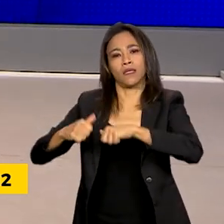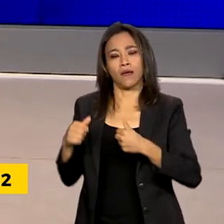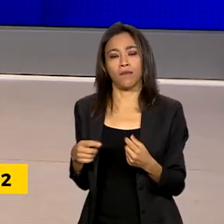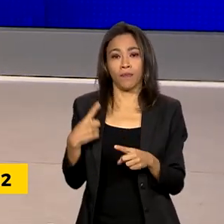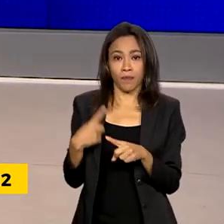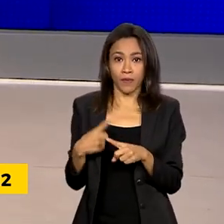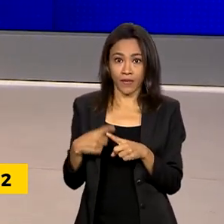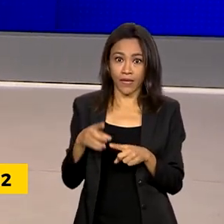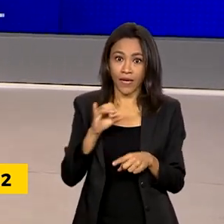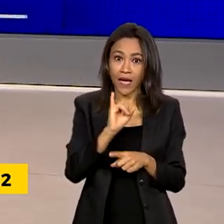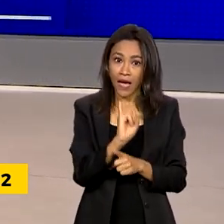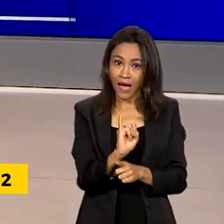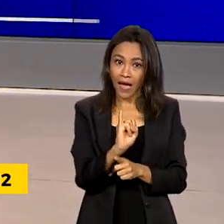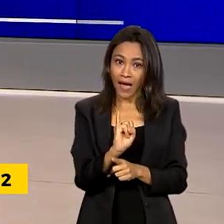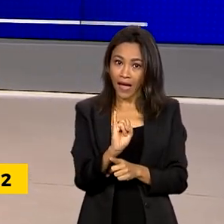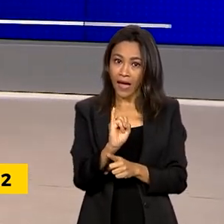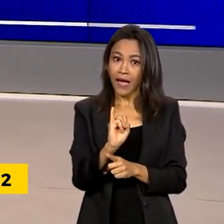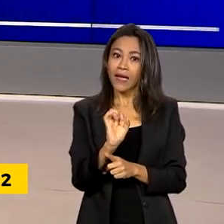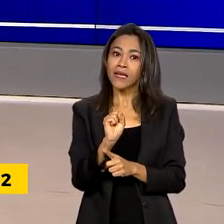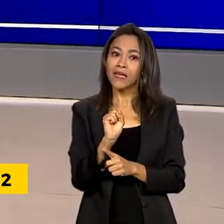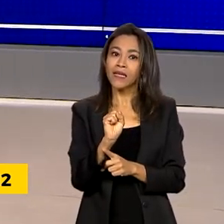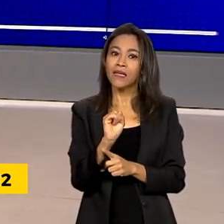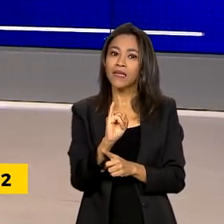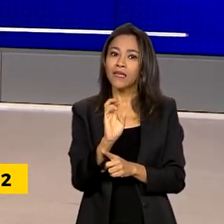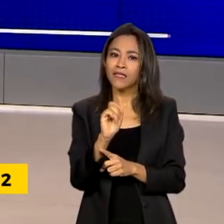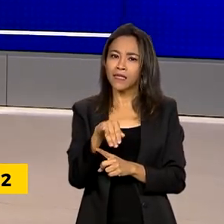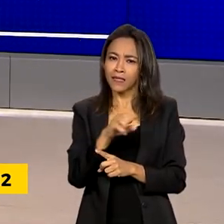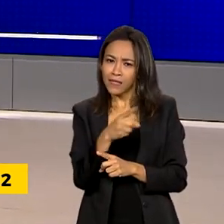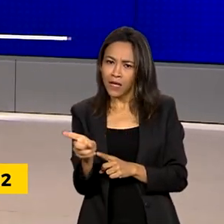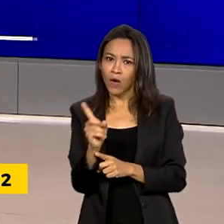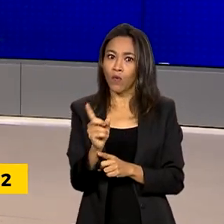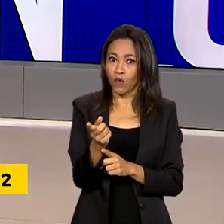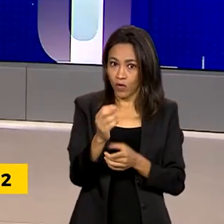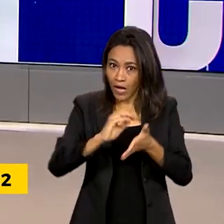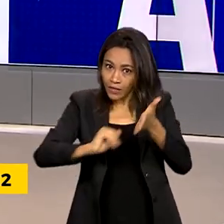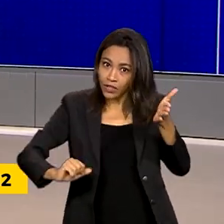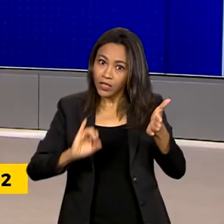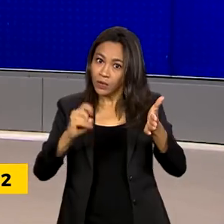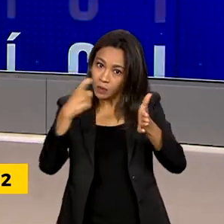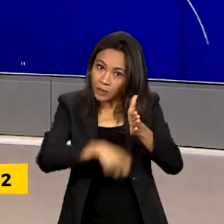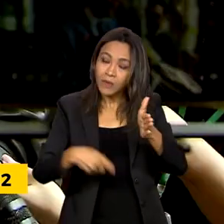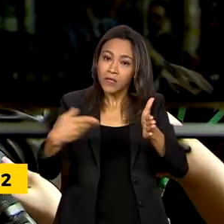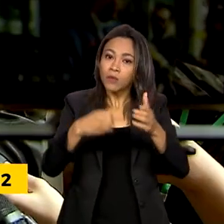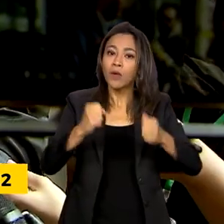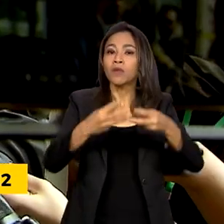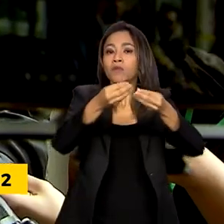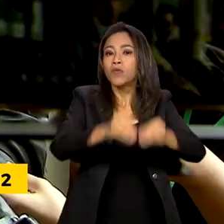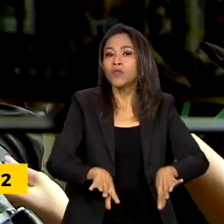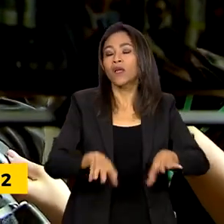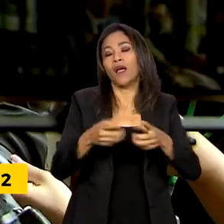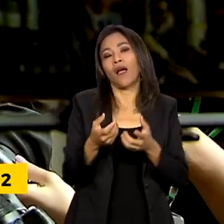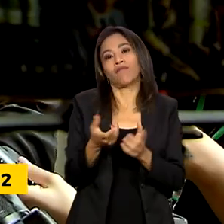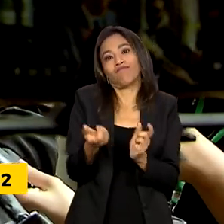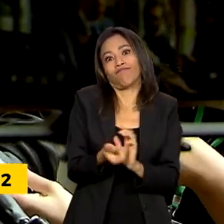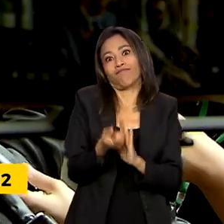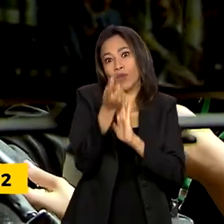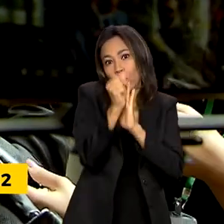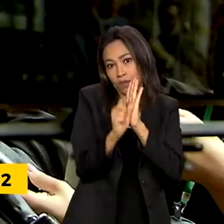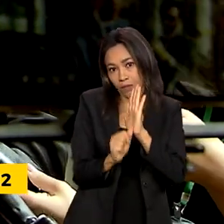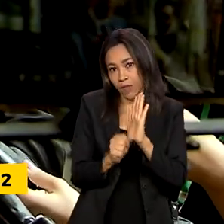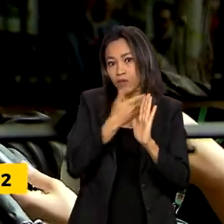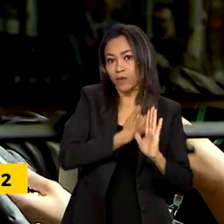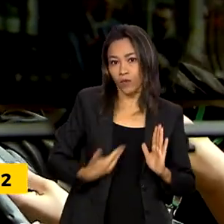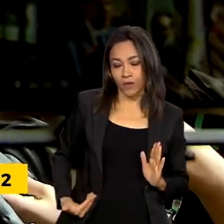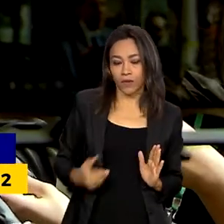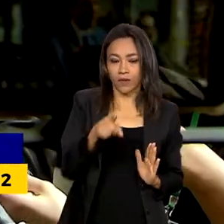fiscal beneficia alguns setores e grupos econômicos, prejudicando as contas públicas. Isso tem um impacto muito,